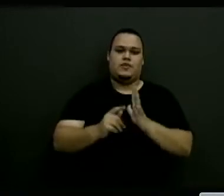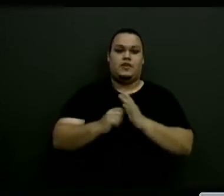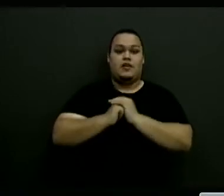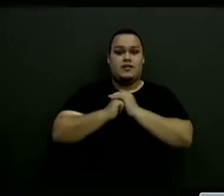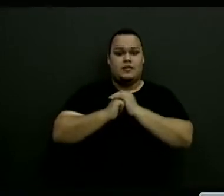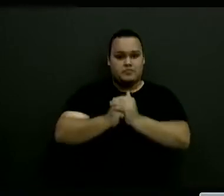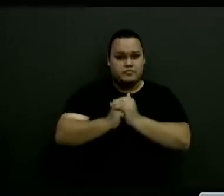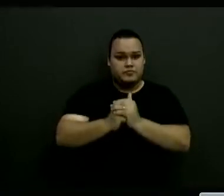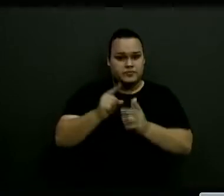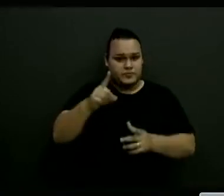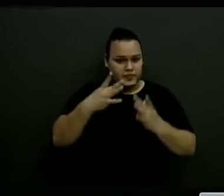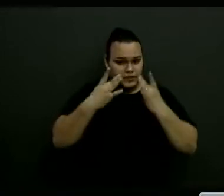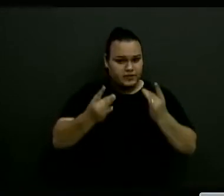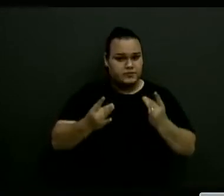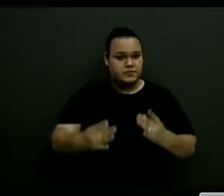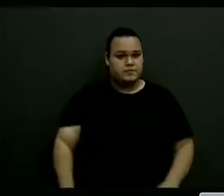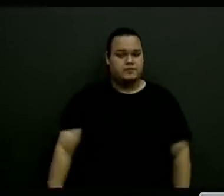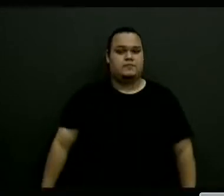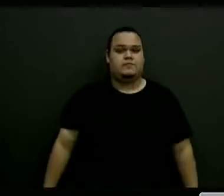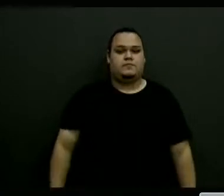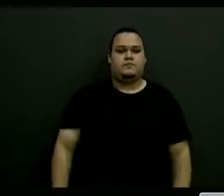Estamos indo bem?